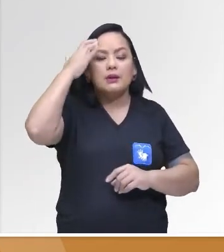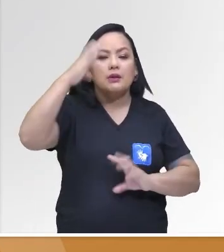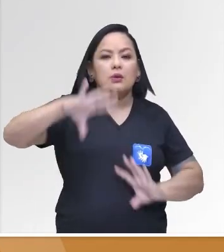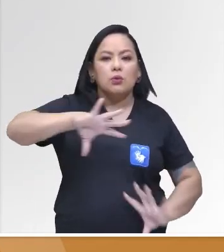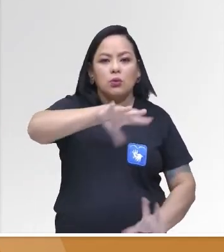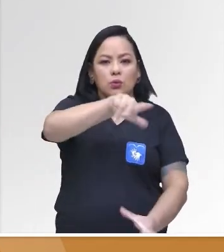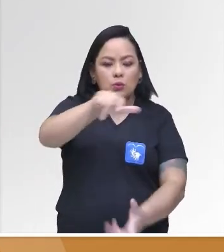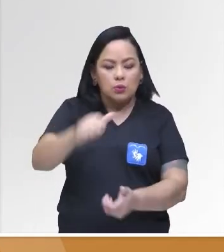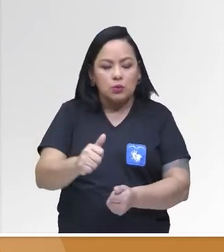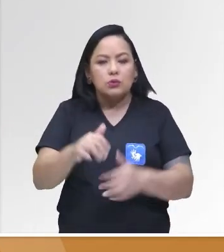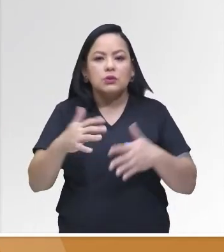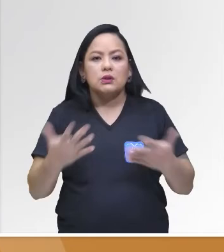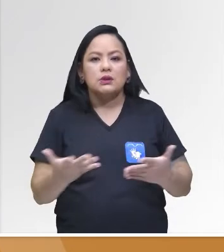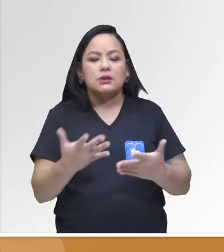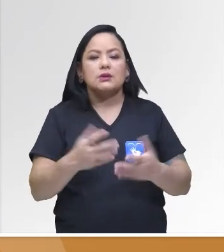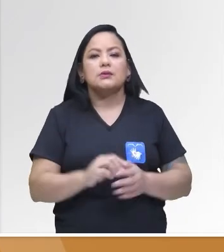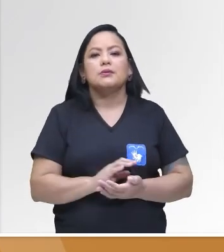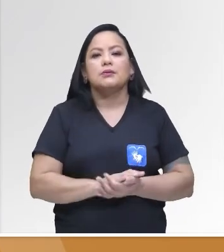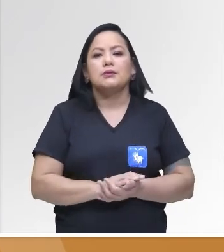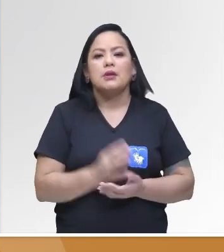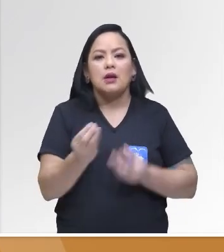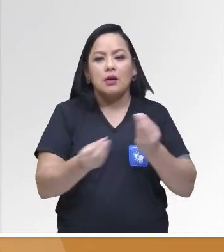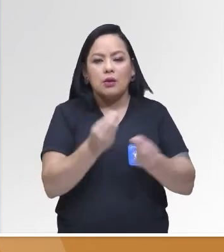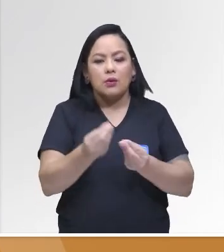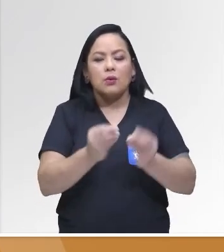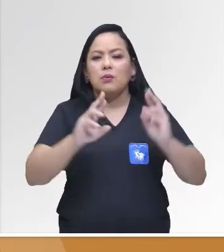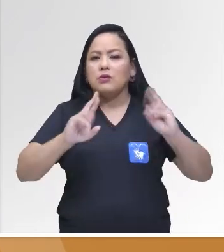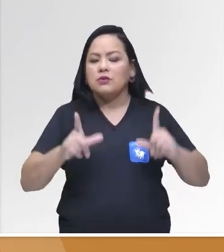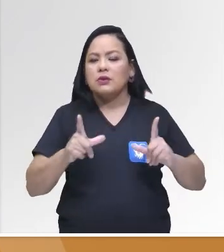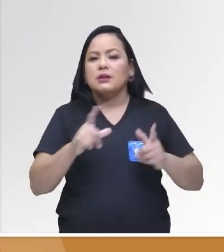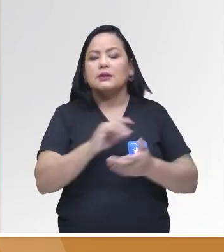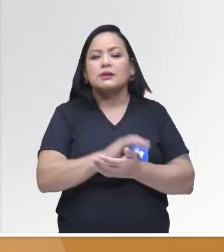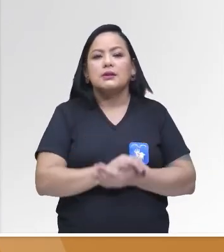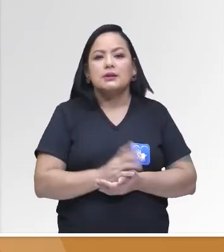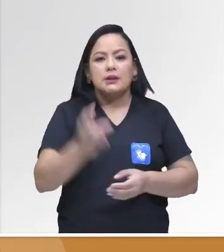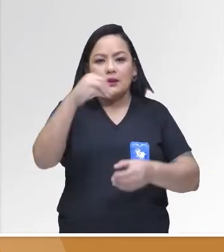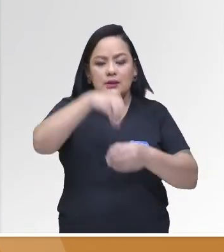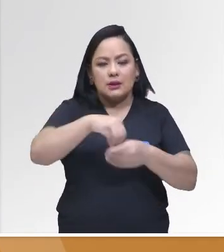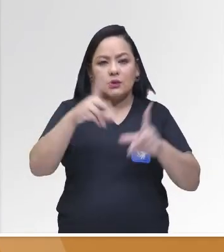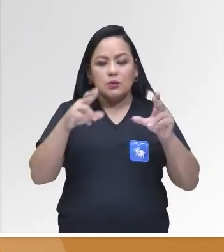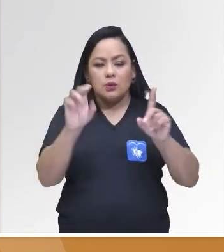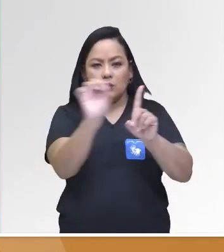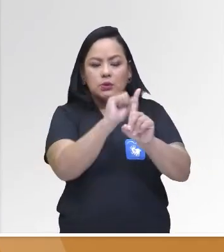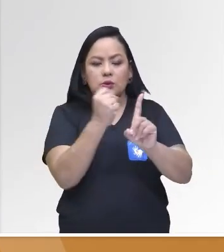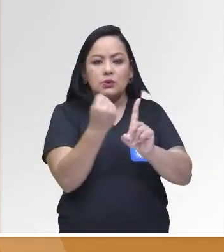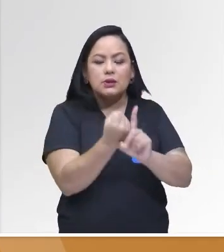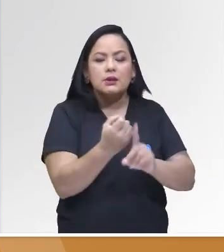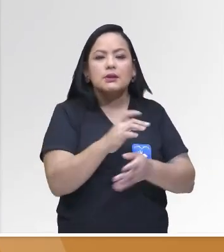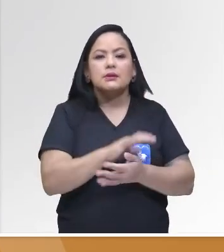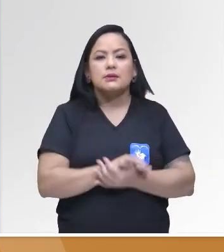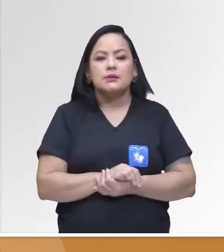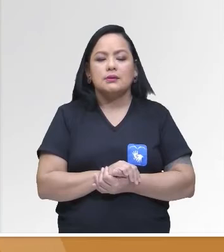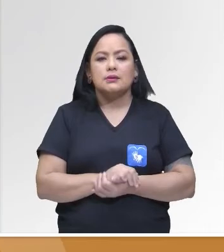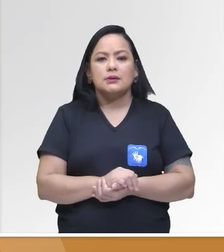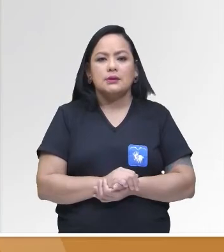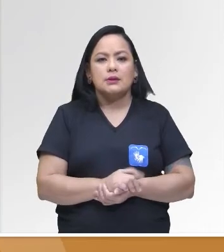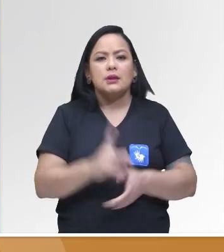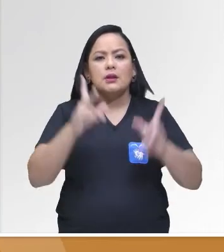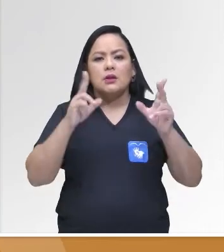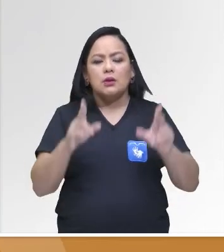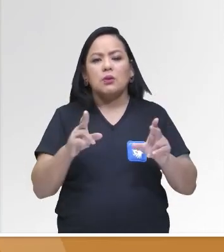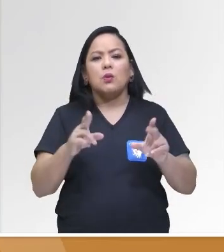mundo. E isso já é uma diferença dentro da mesma sociedade, dentro da